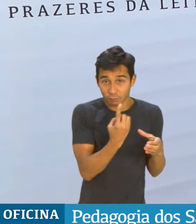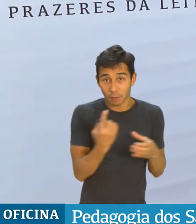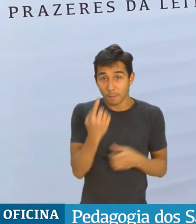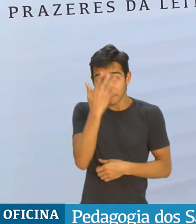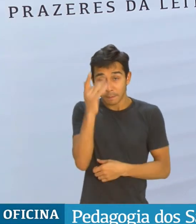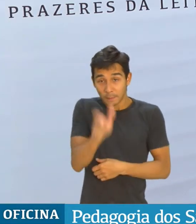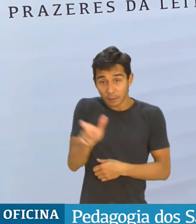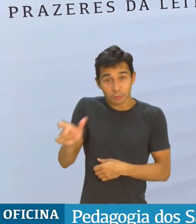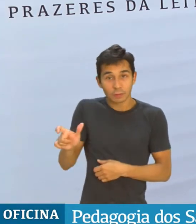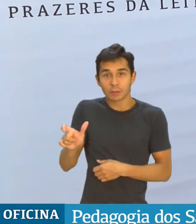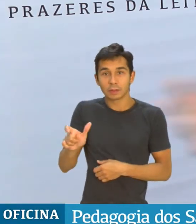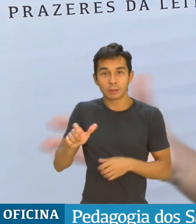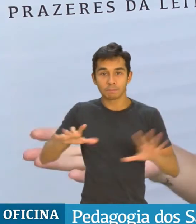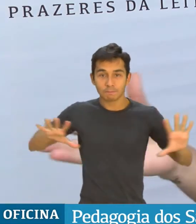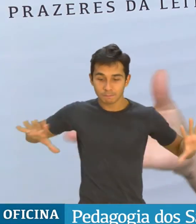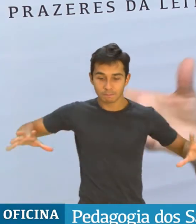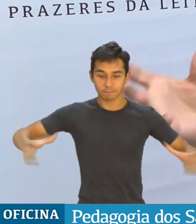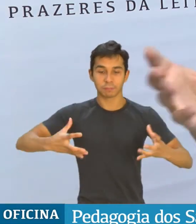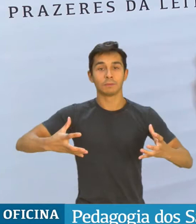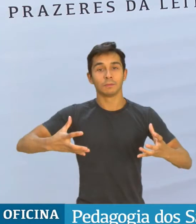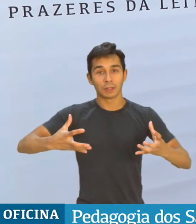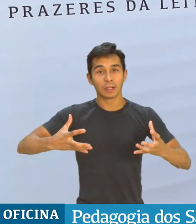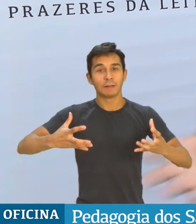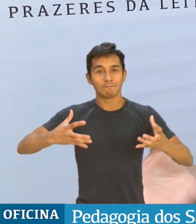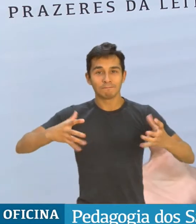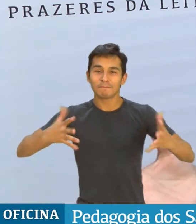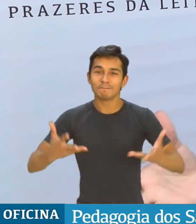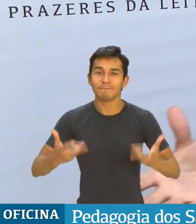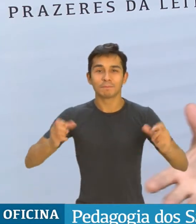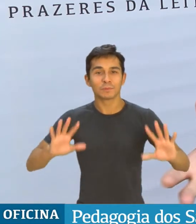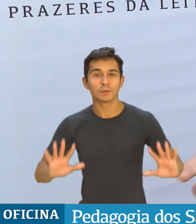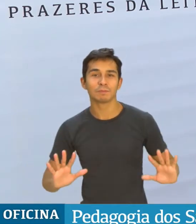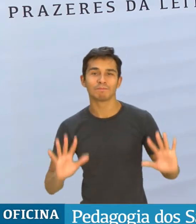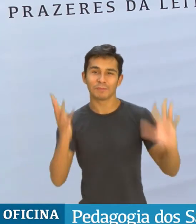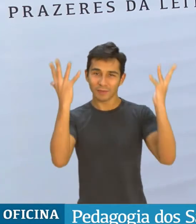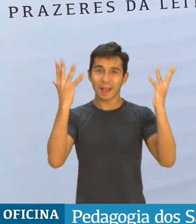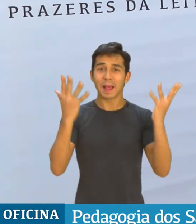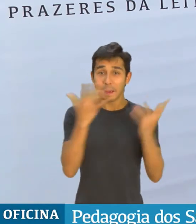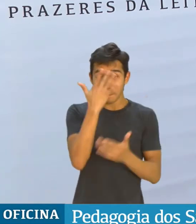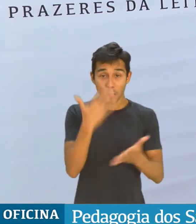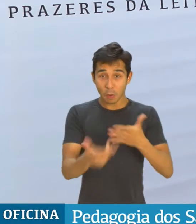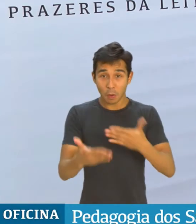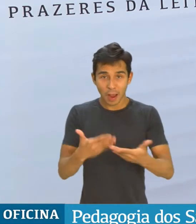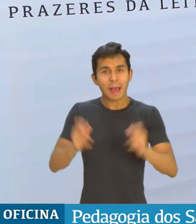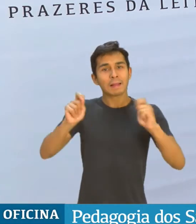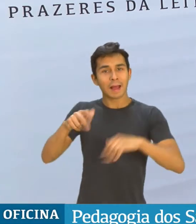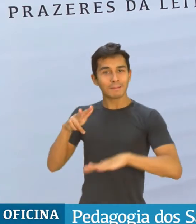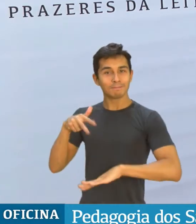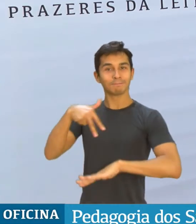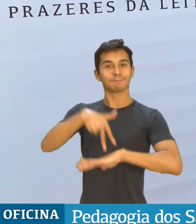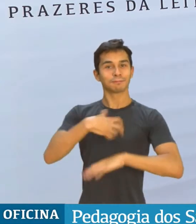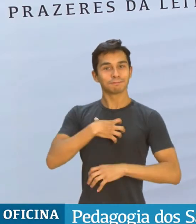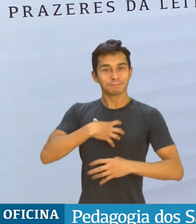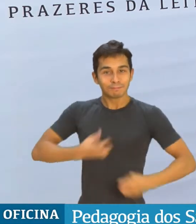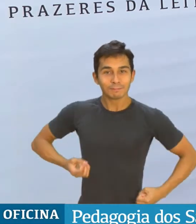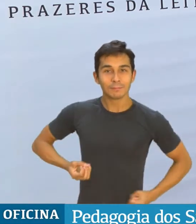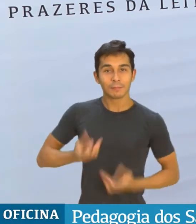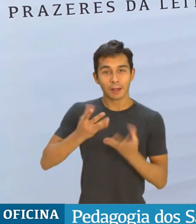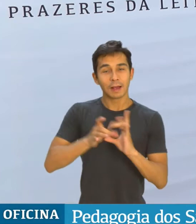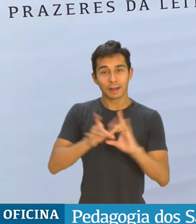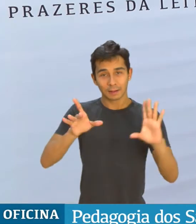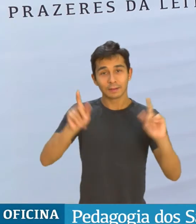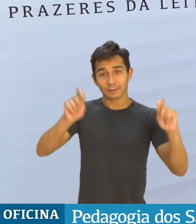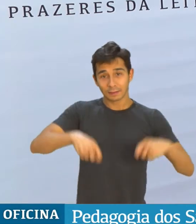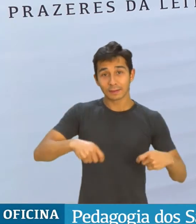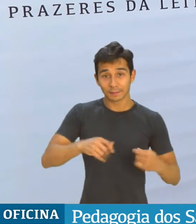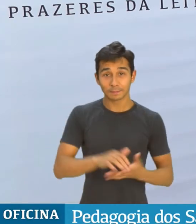pessoa, mas é um grande espetáculo de todo mundo, em que qualquer pessoa pode brincar de ser grande, né? Então faça um poema,